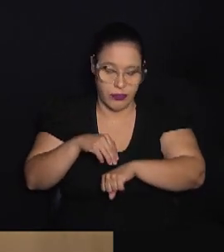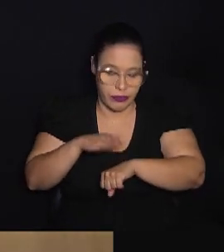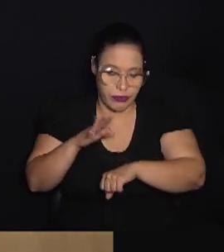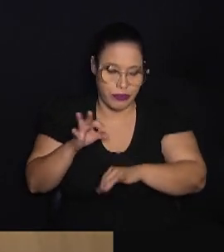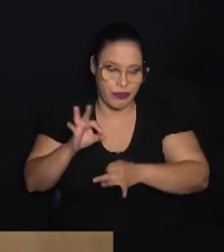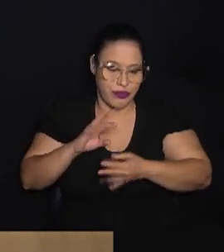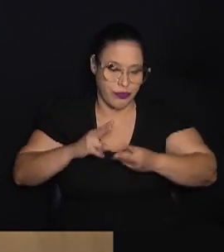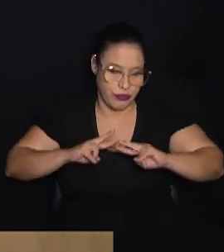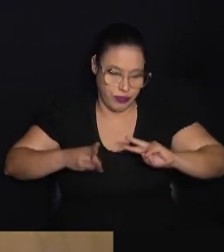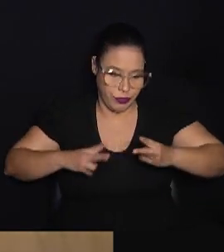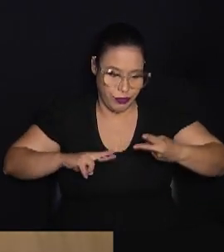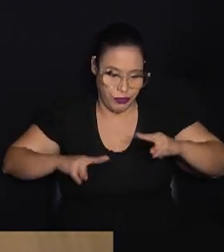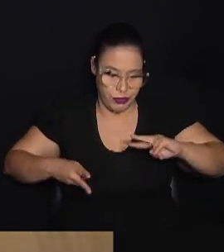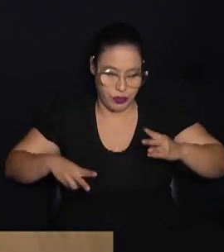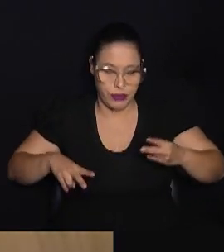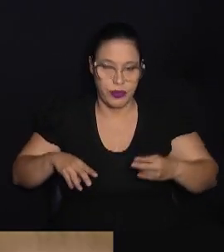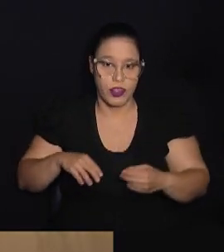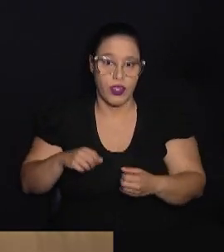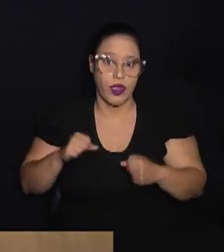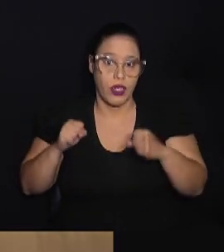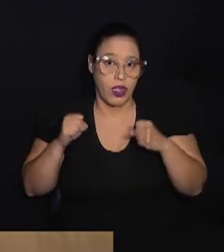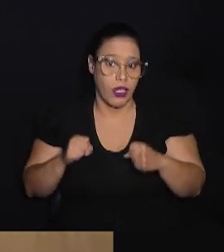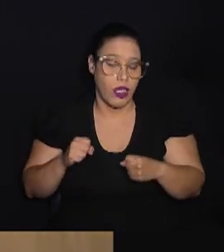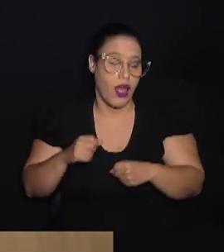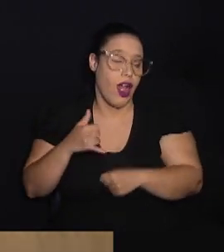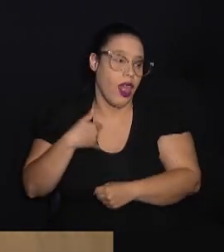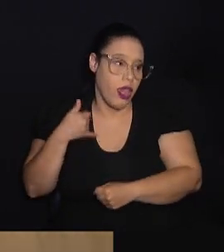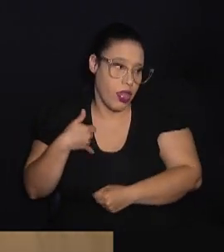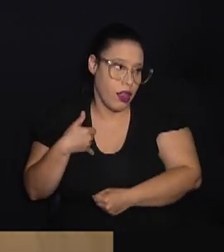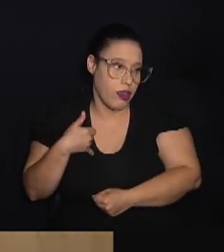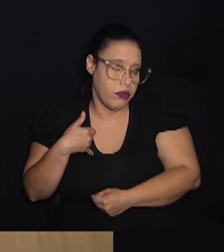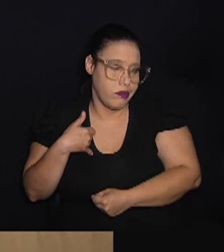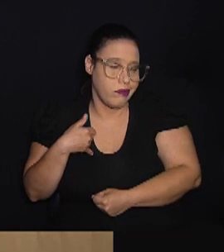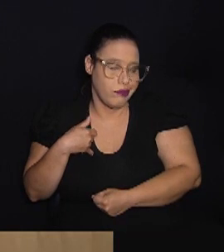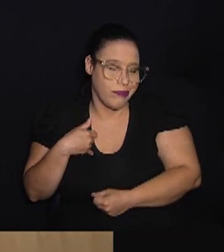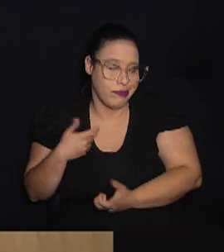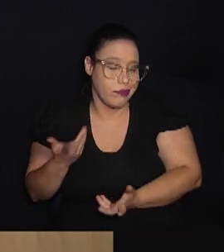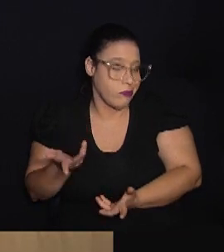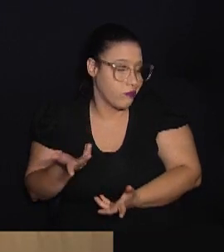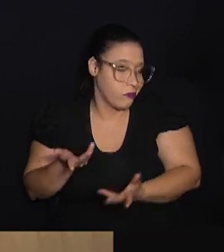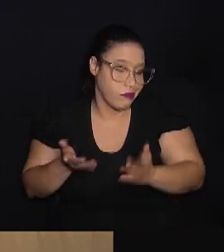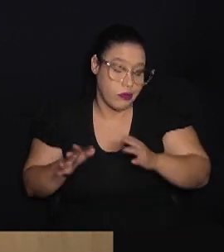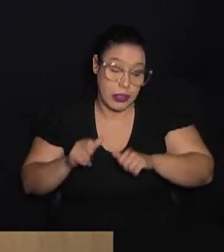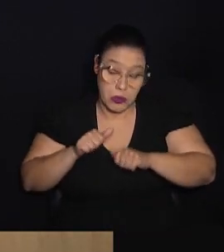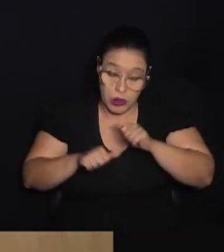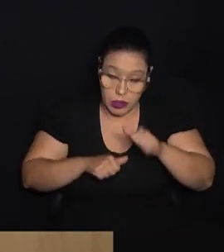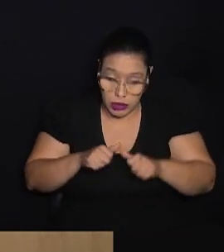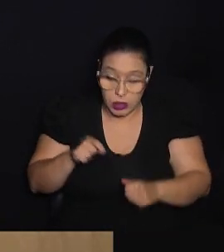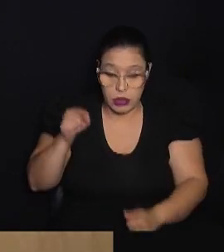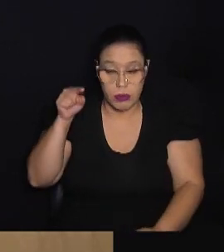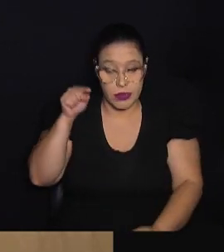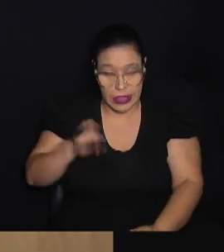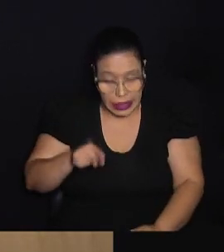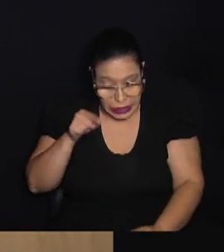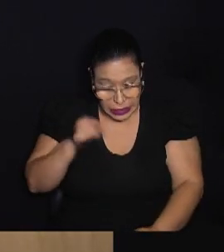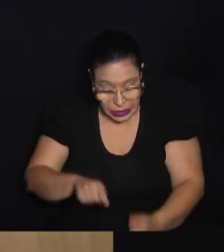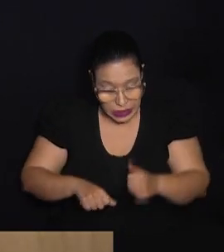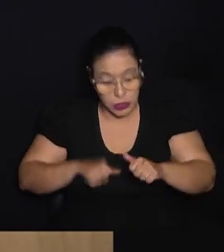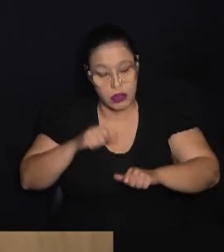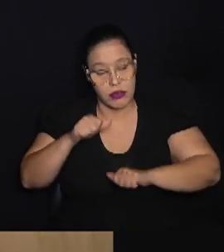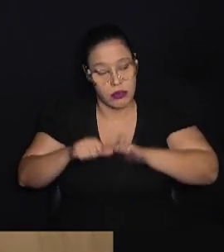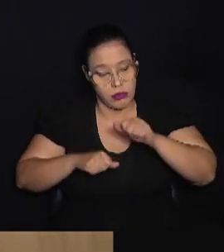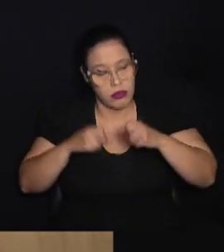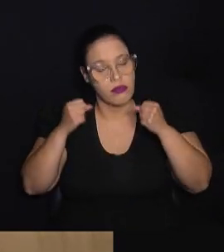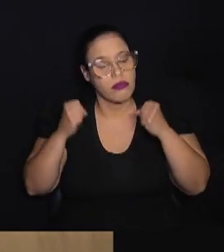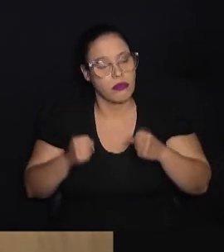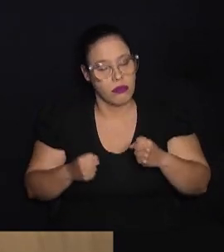Ou exposição que a gente não pode, a idade, né? São fatores que a gente não consegue mudar. Mas esses fatores que a gente pode mudar